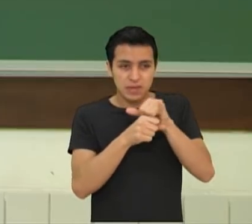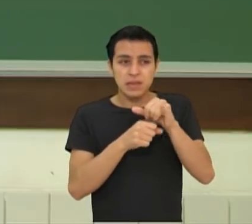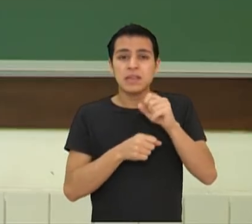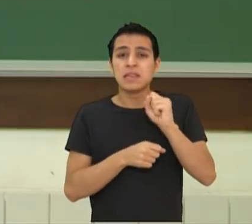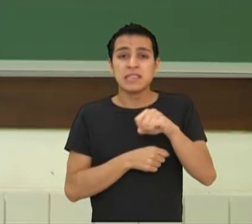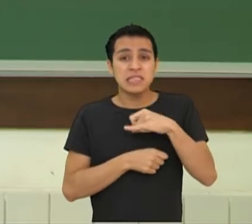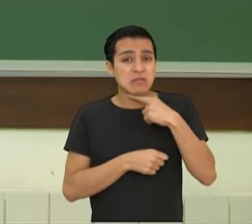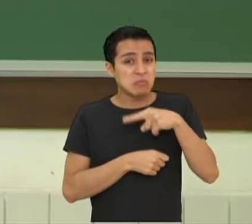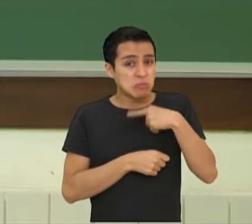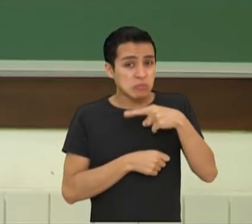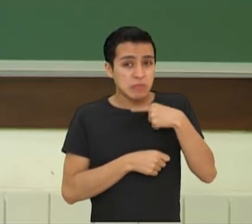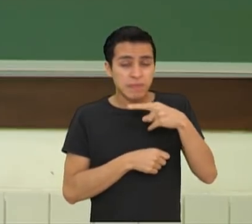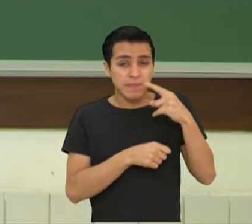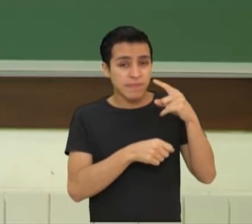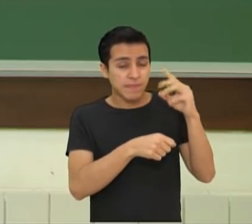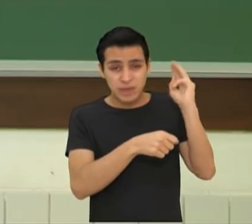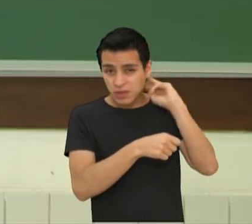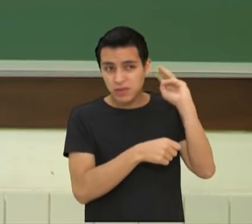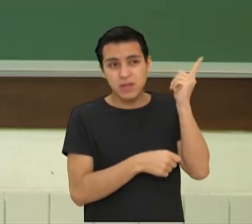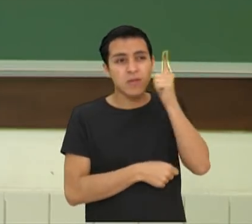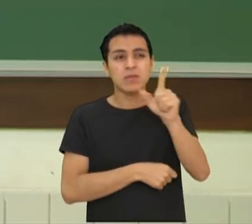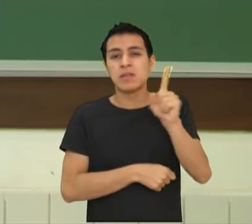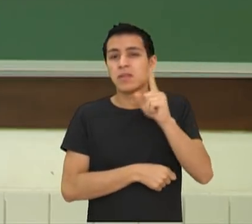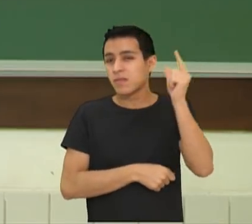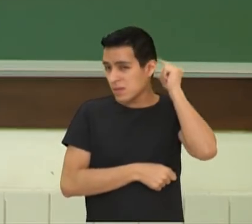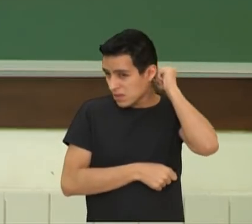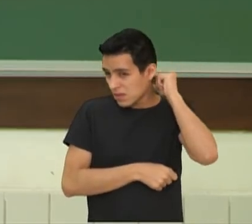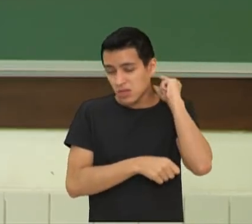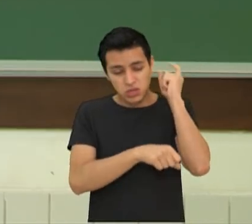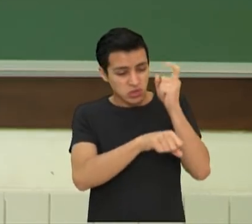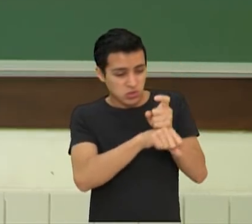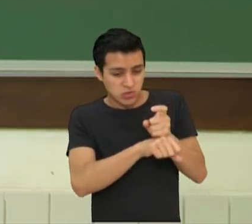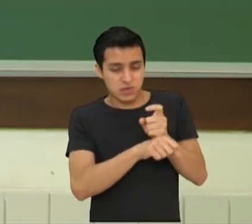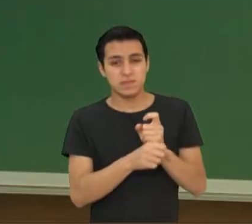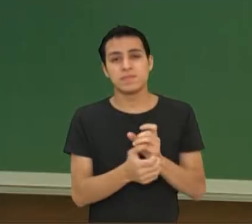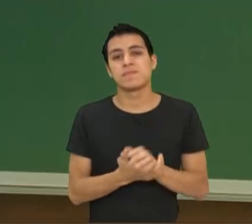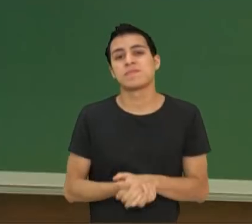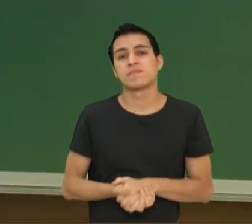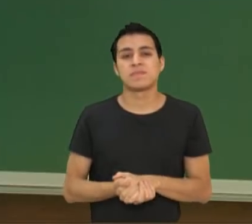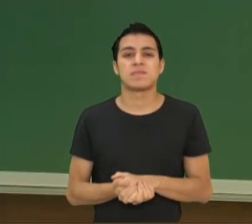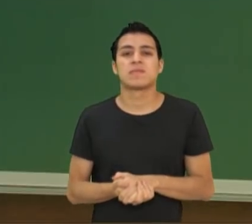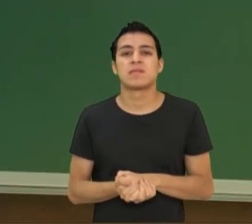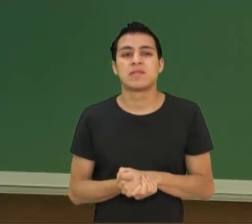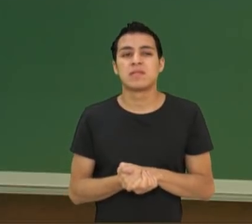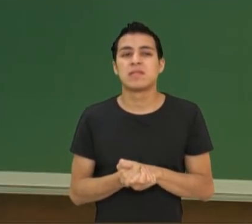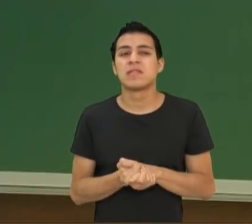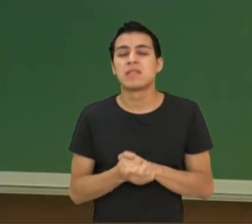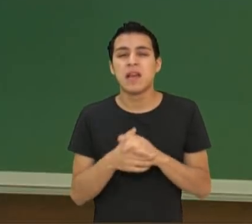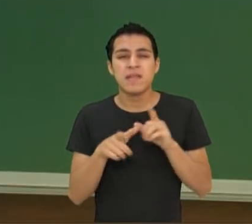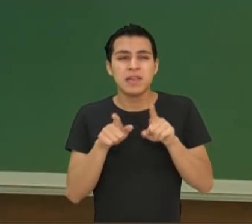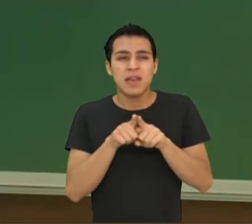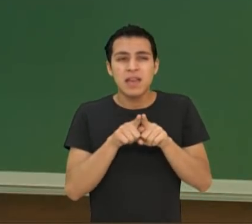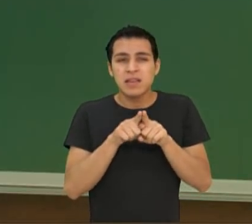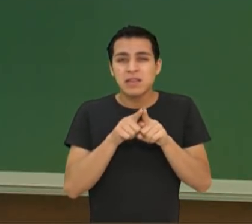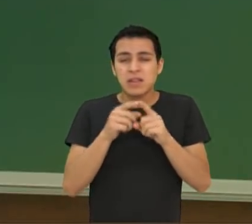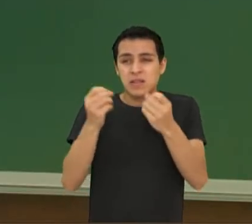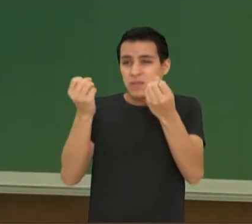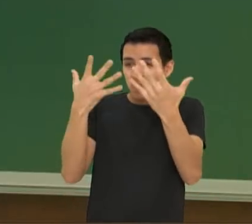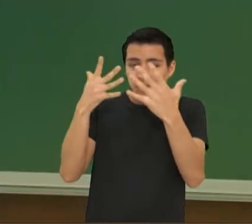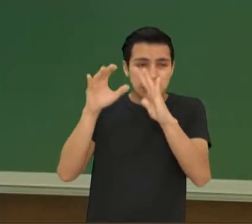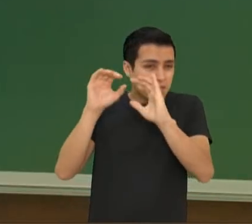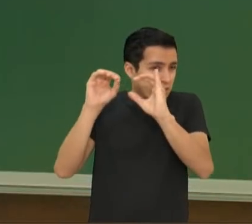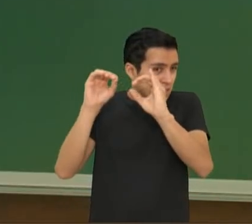peito, e a pessoa que está com meningite não consegue porque ela fica com essa região extremamente rígida e com muita sensibilidade à luz.